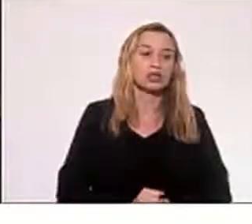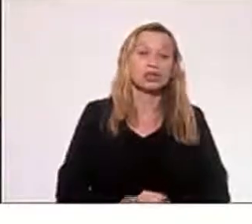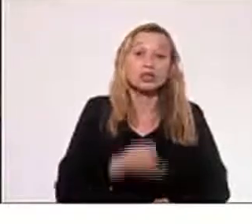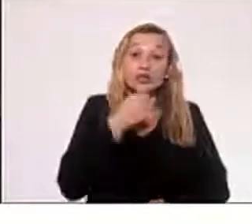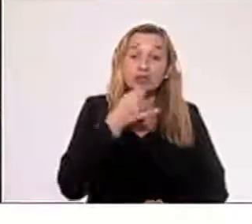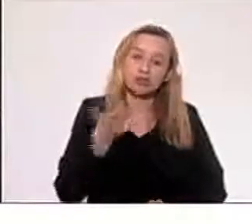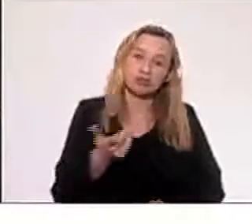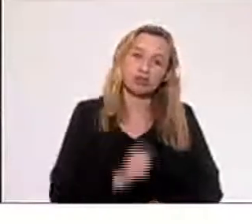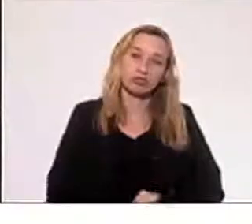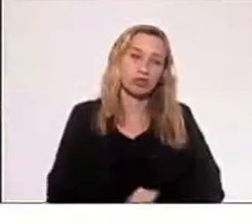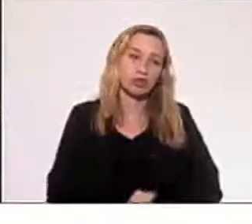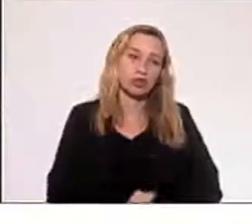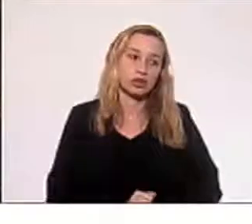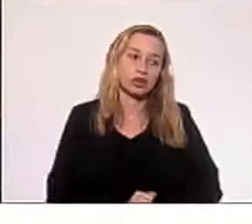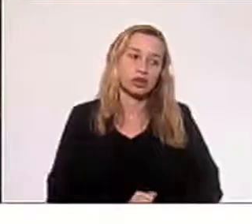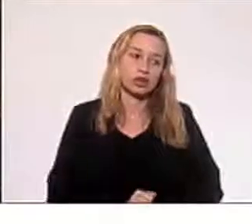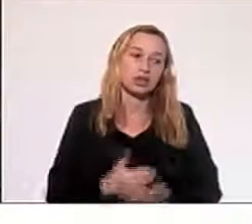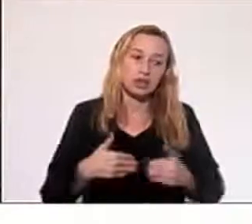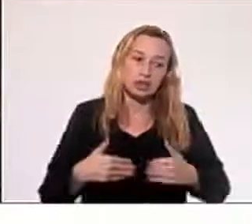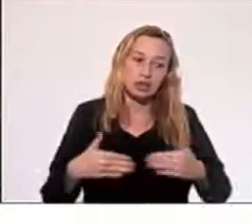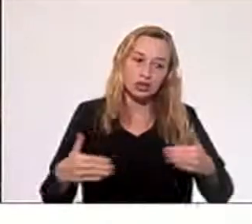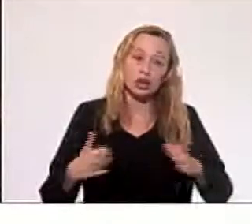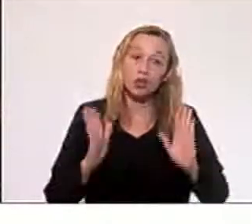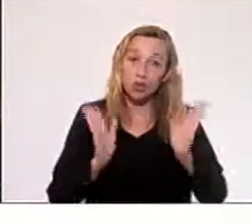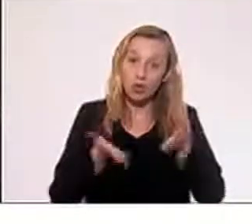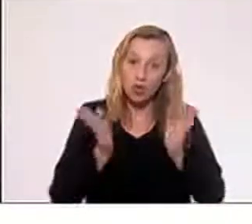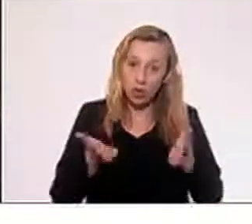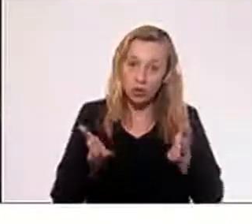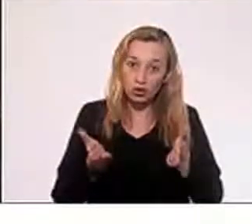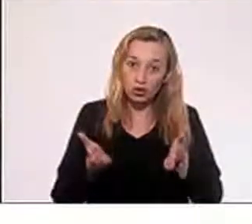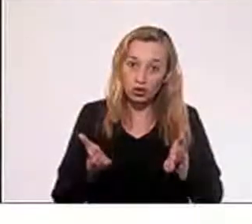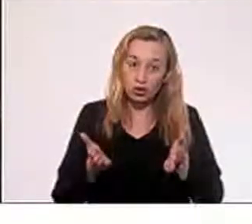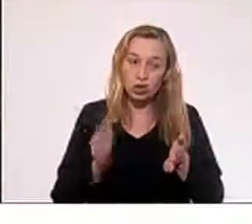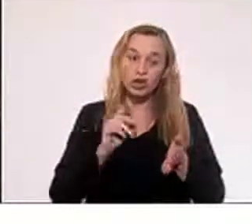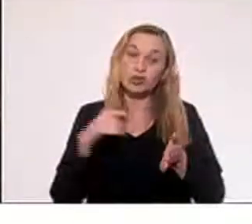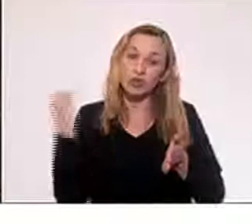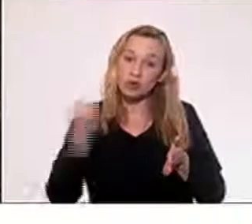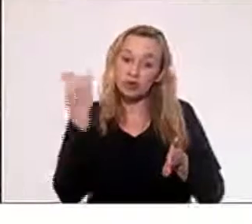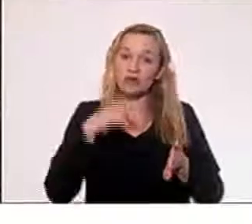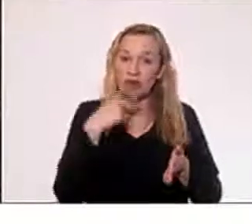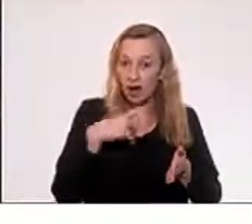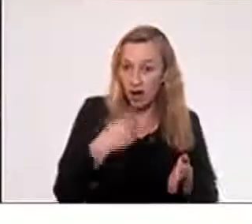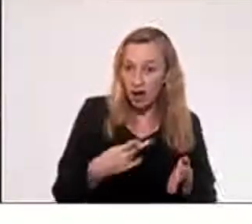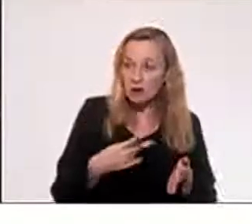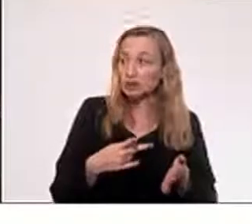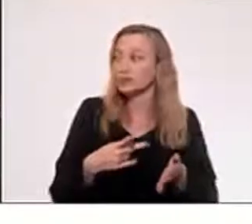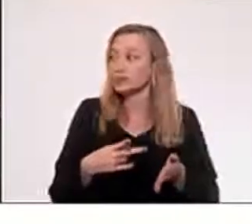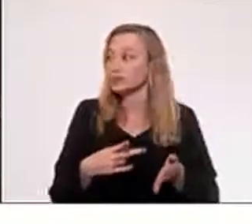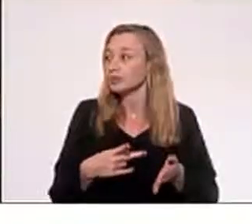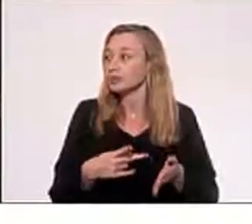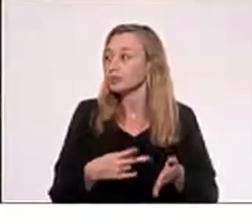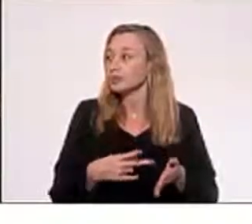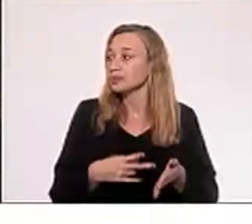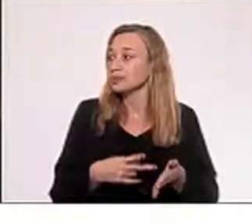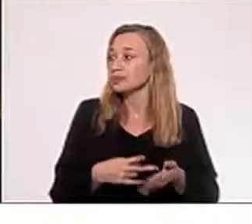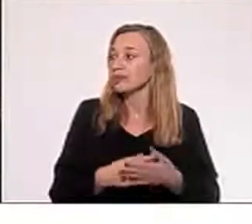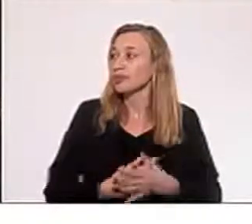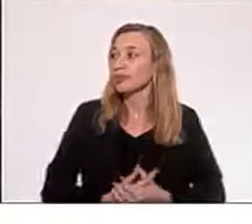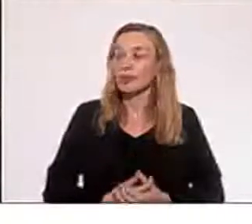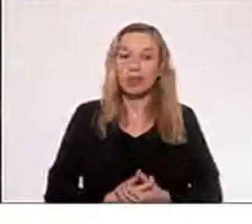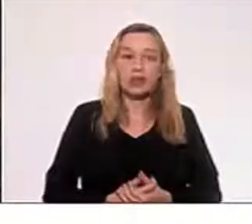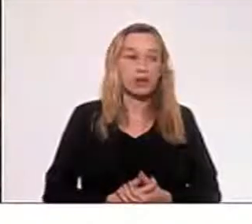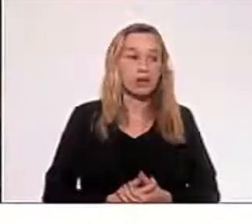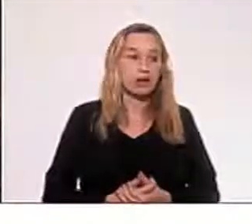aterrorizante. Inaugurou-se hoje, e é importante notar, estivemos presentes nesse momento,